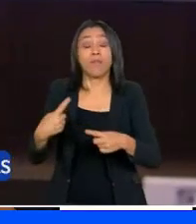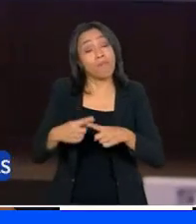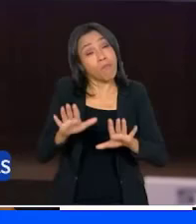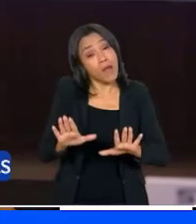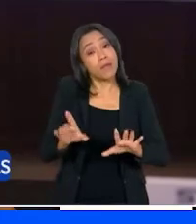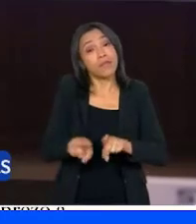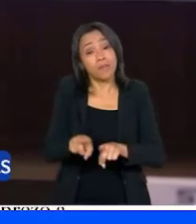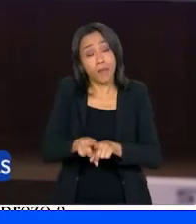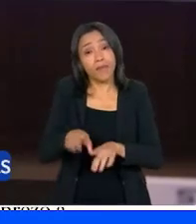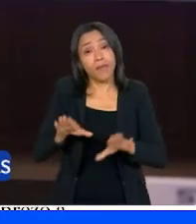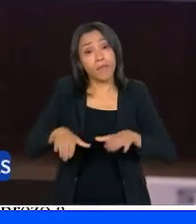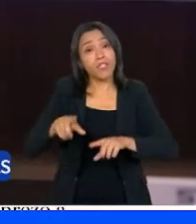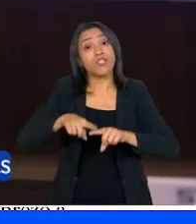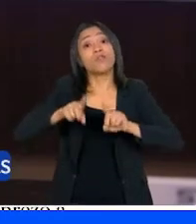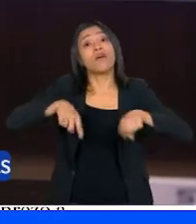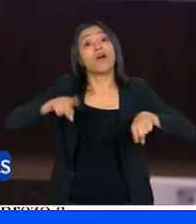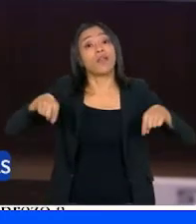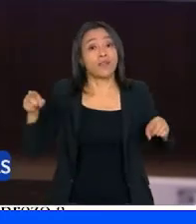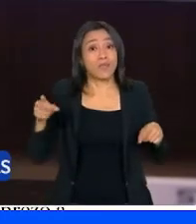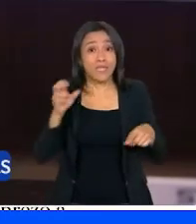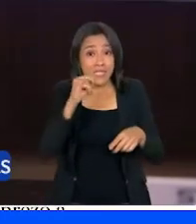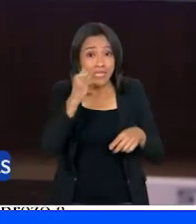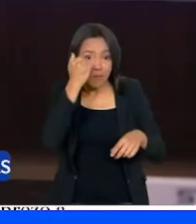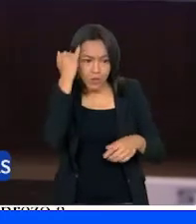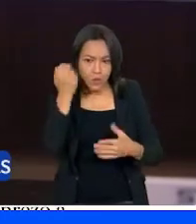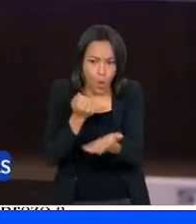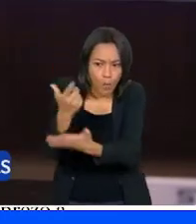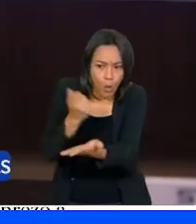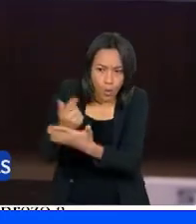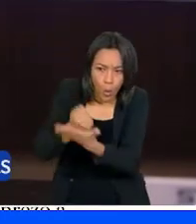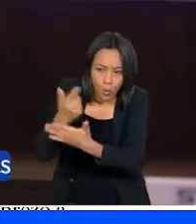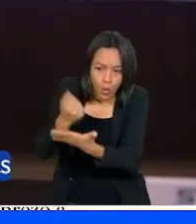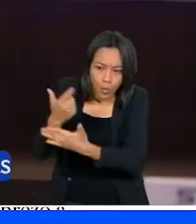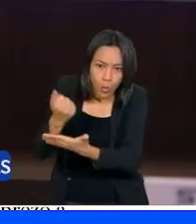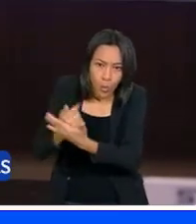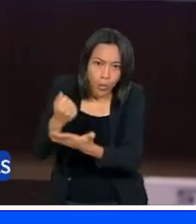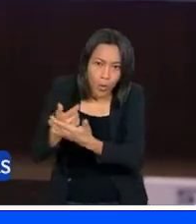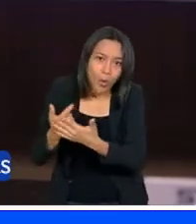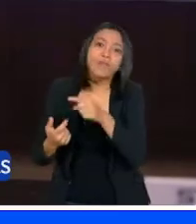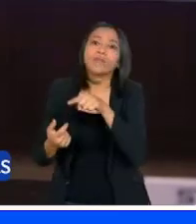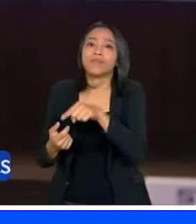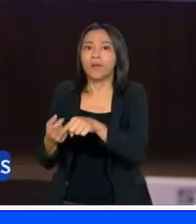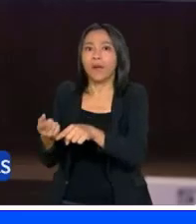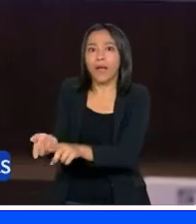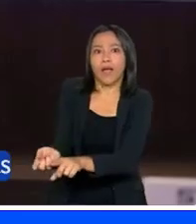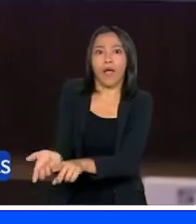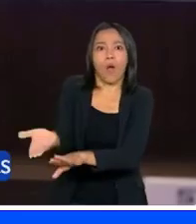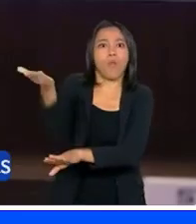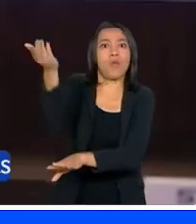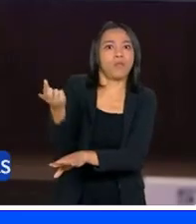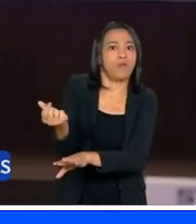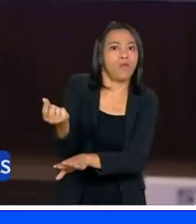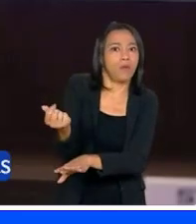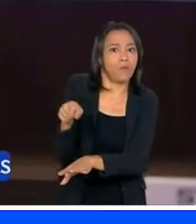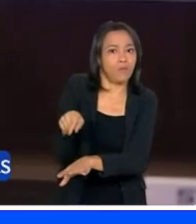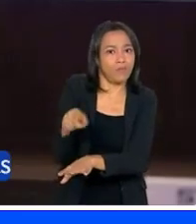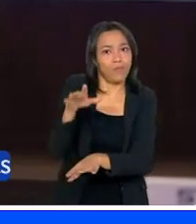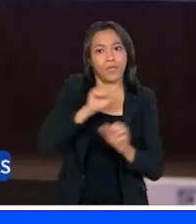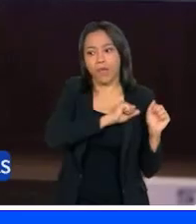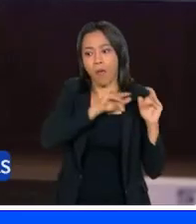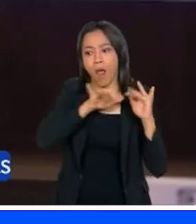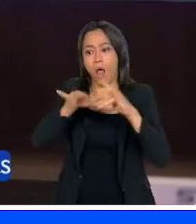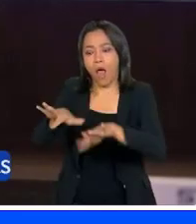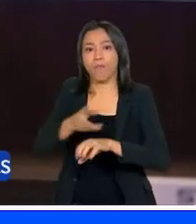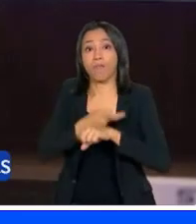as pessoas compram mais, né, tem mais demanda, isso também força um pouquinho o preço para cima. Então, nesse jogo aí, o